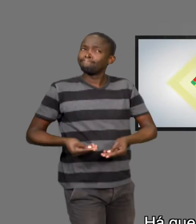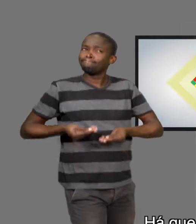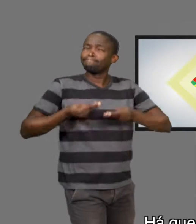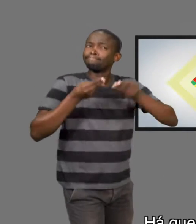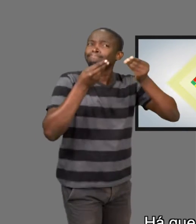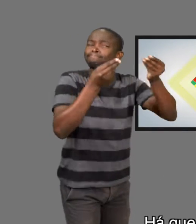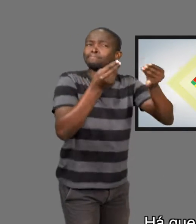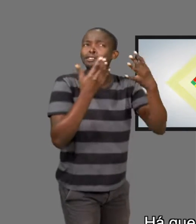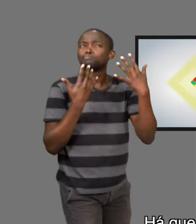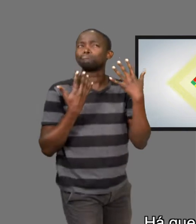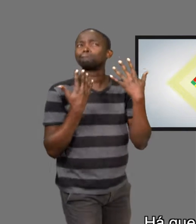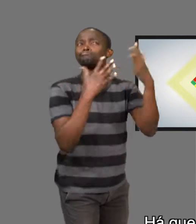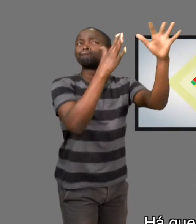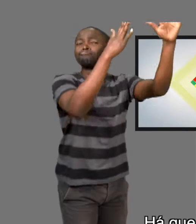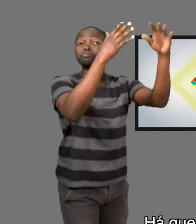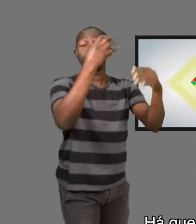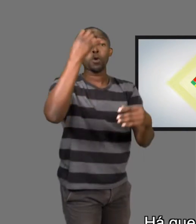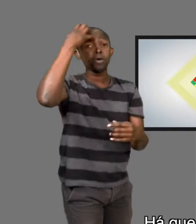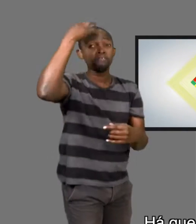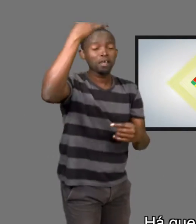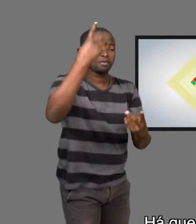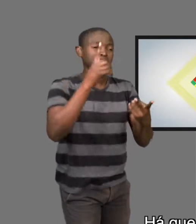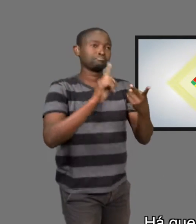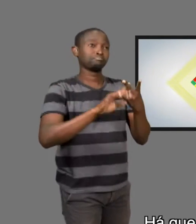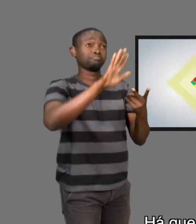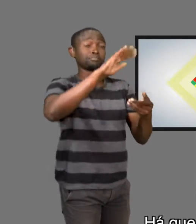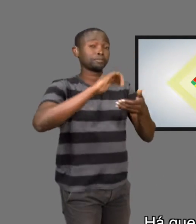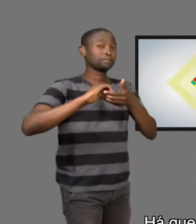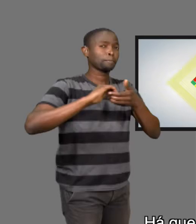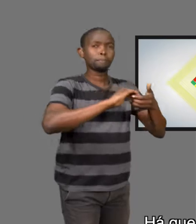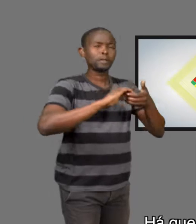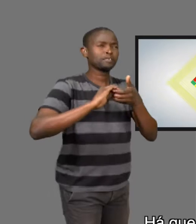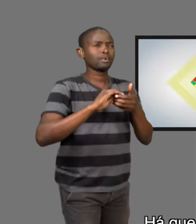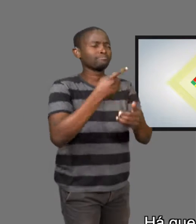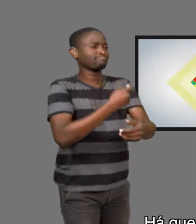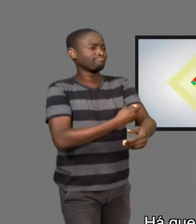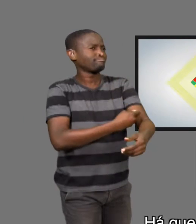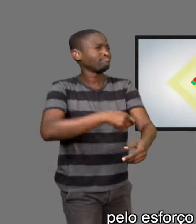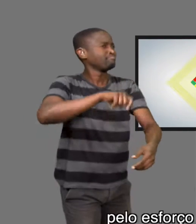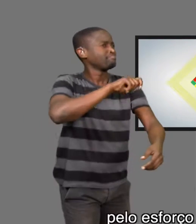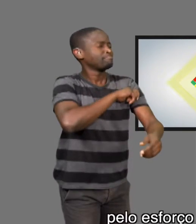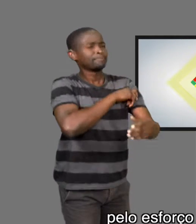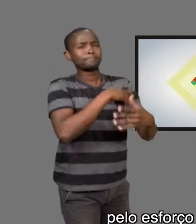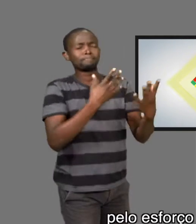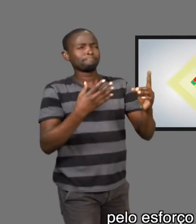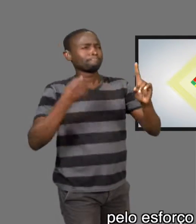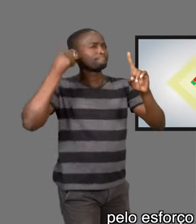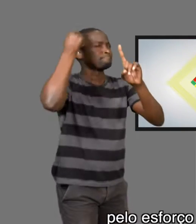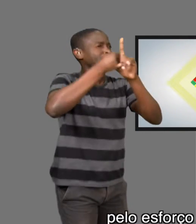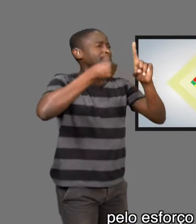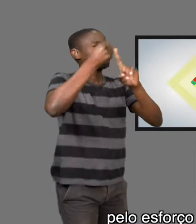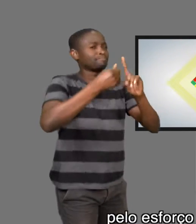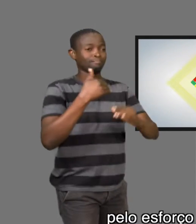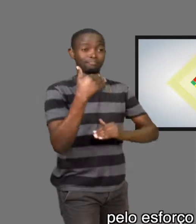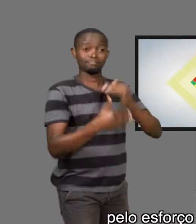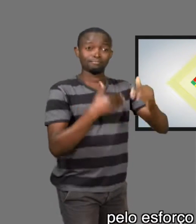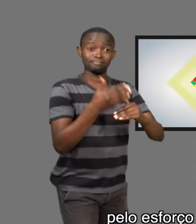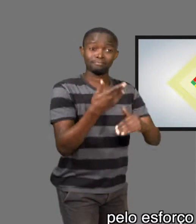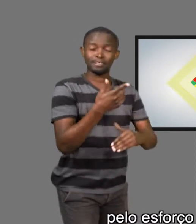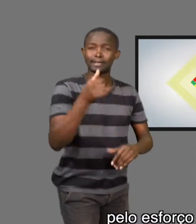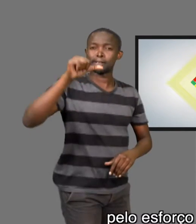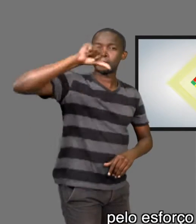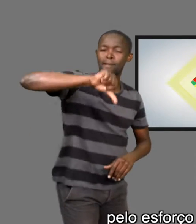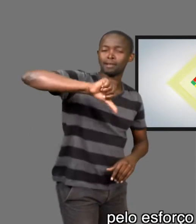Há que dar os parabéns ao governo e os seus parceiros pelo esforço que têm desenvolvido para